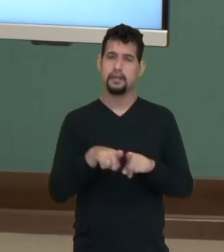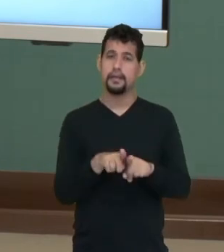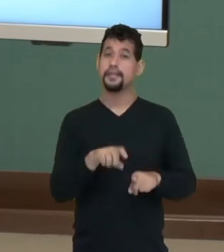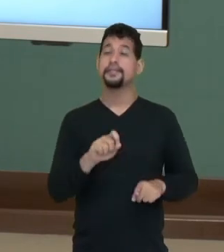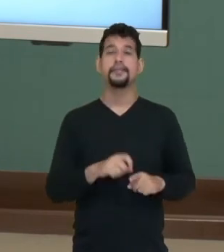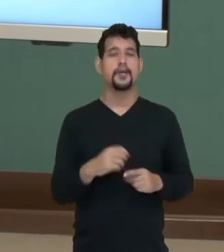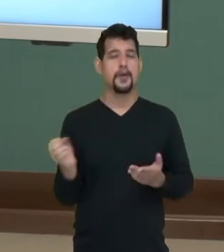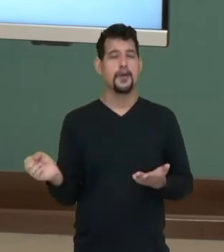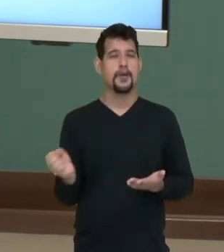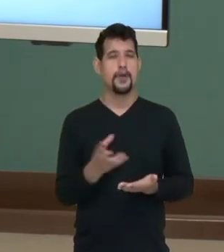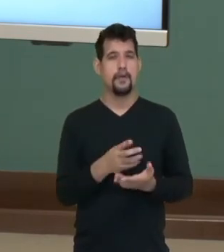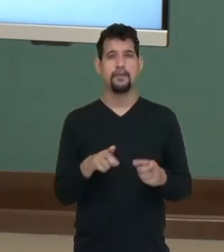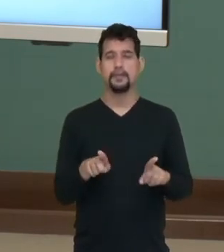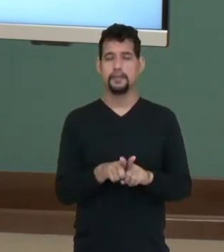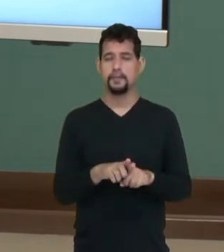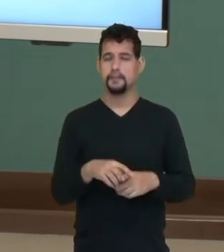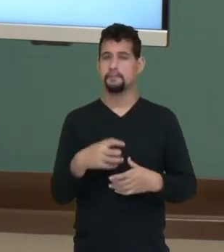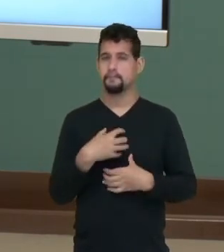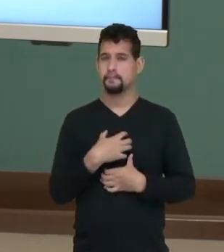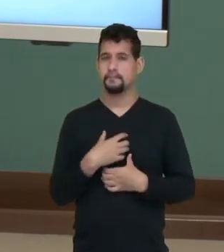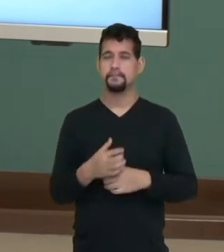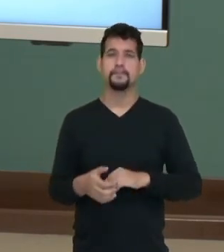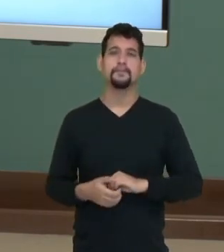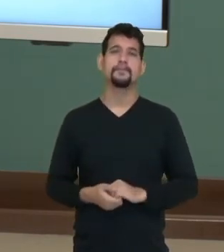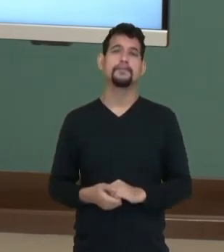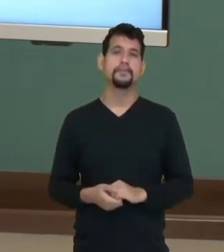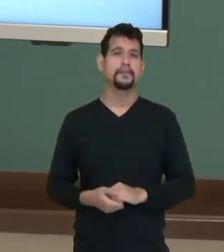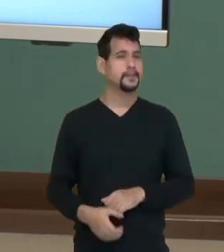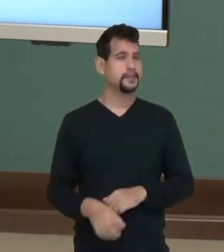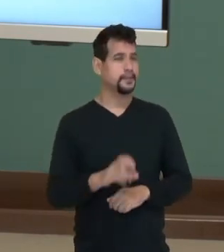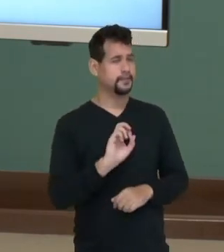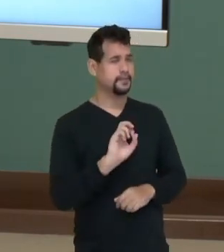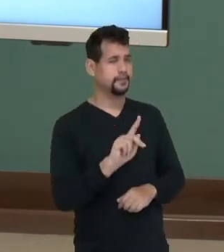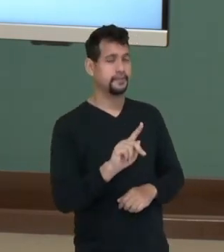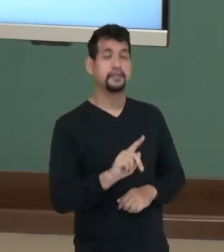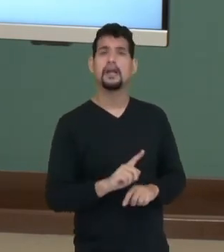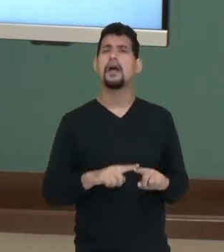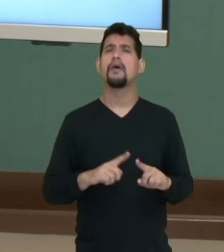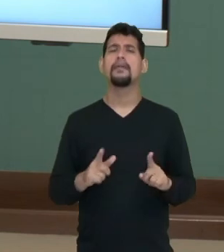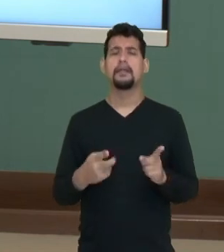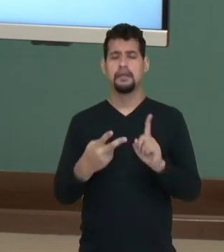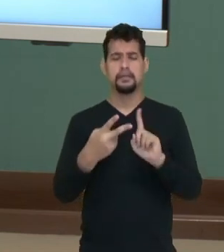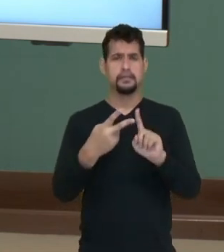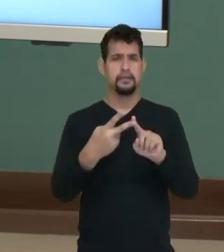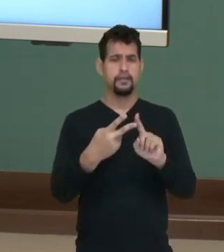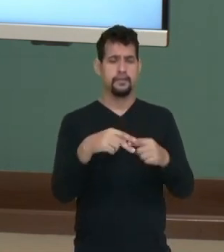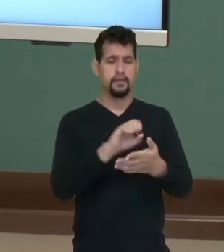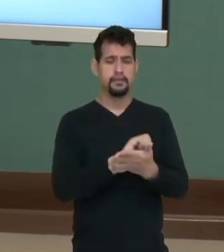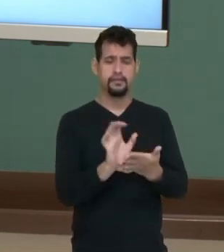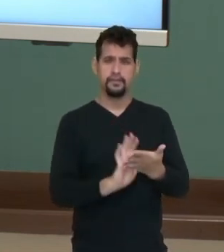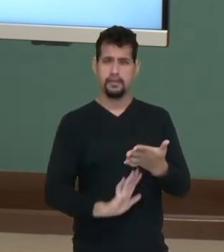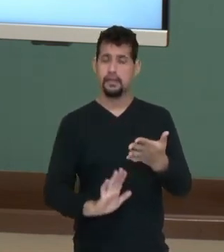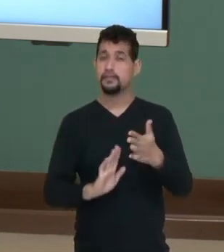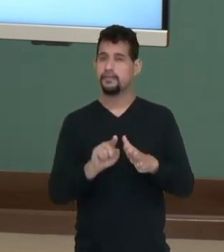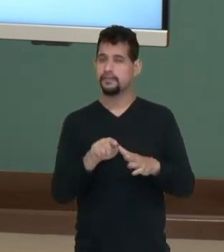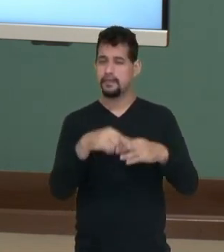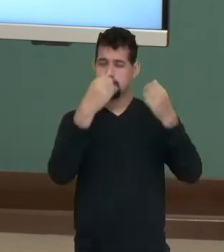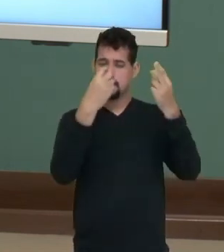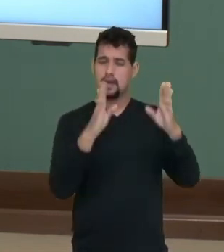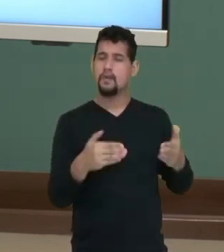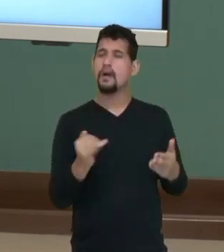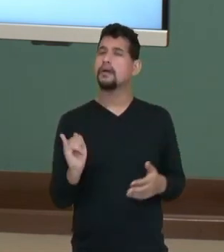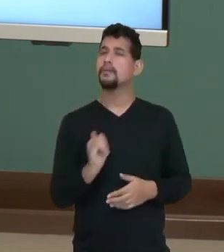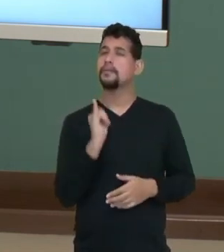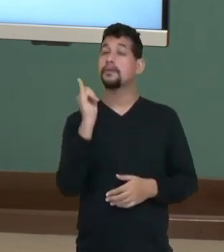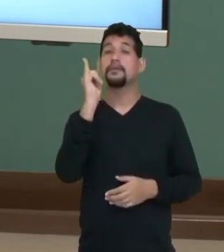a modernização de um modo geral, ok? Muito bem. Vamos para a nossa segunda atividade, então. Explique qual a importância